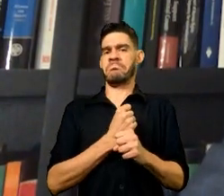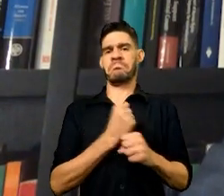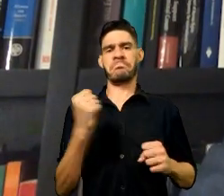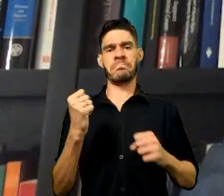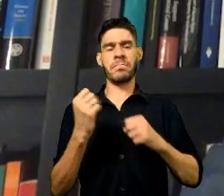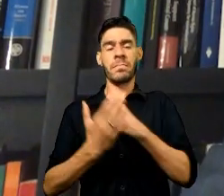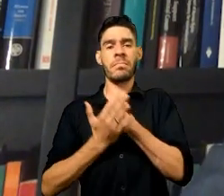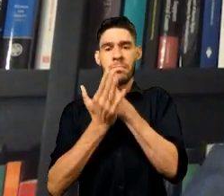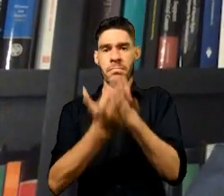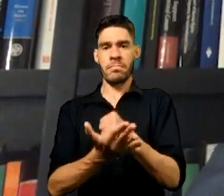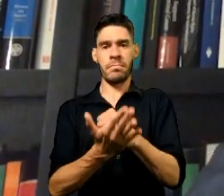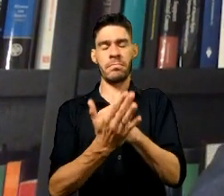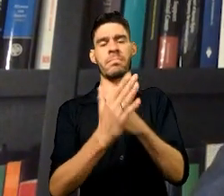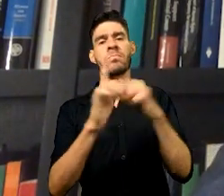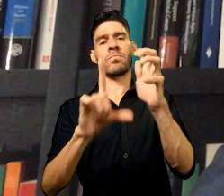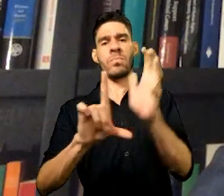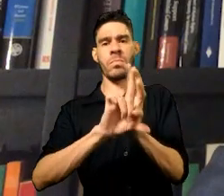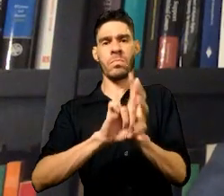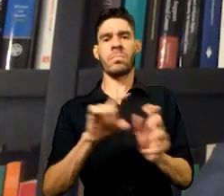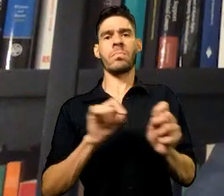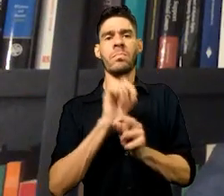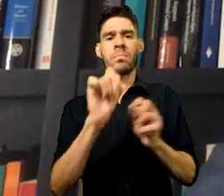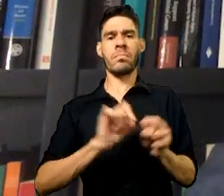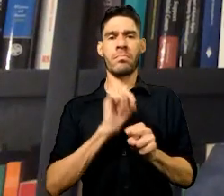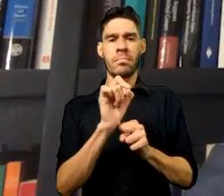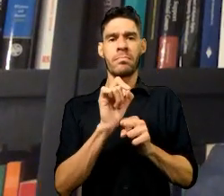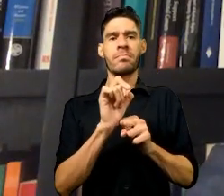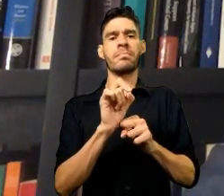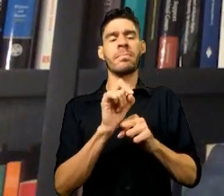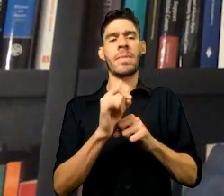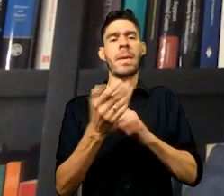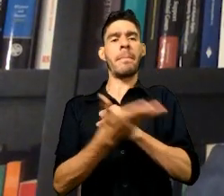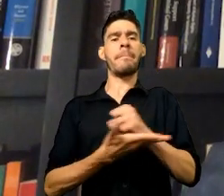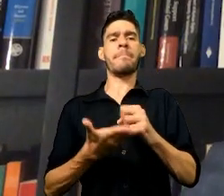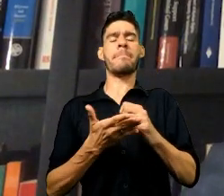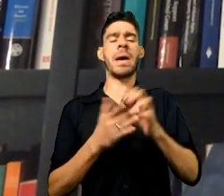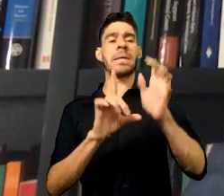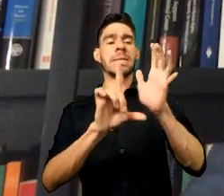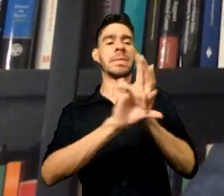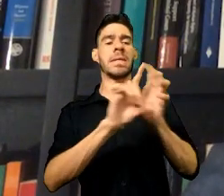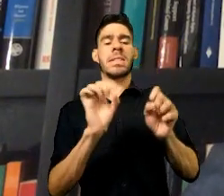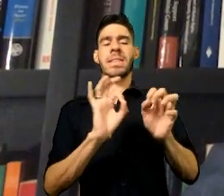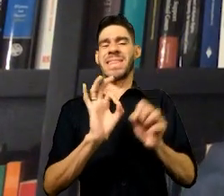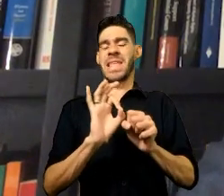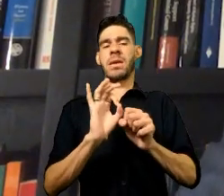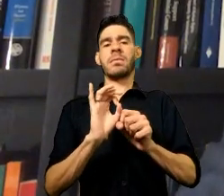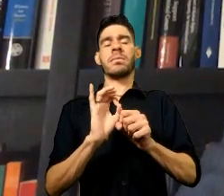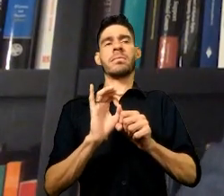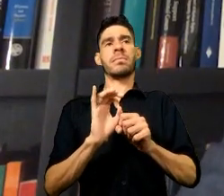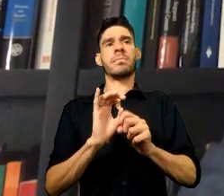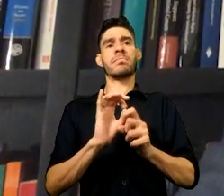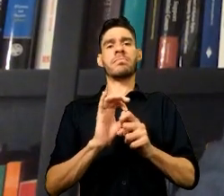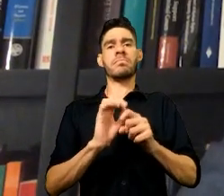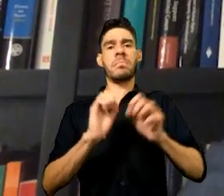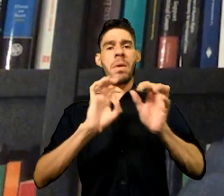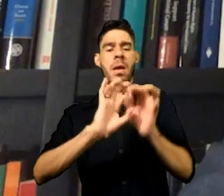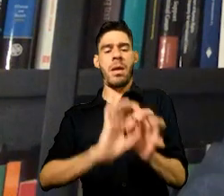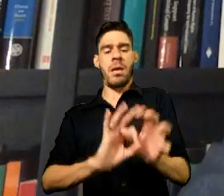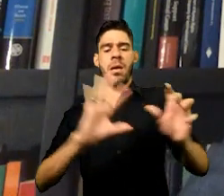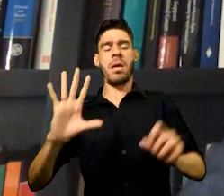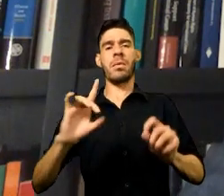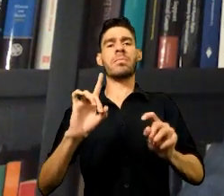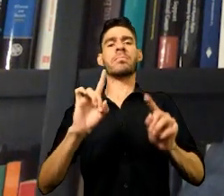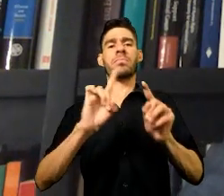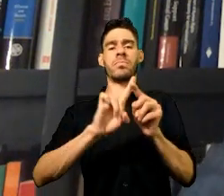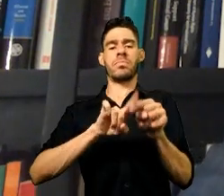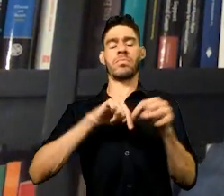não teríamos um amparo normativo, um amparo legal que subsidiasse a